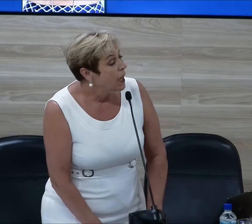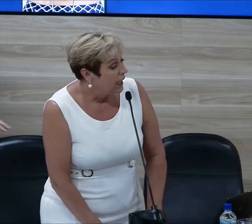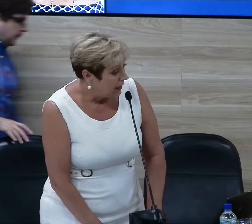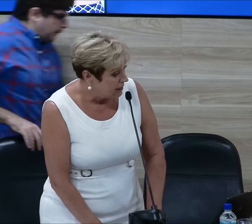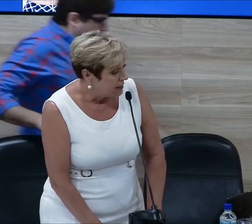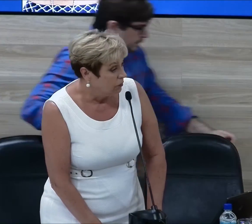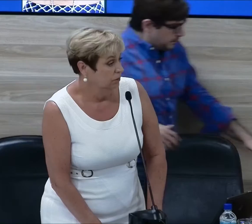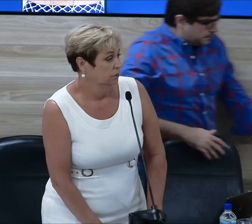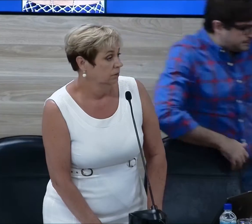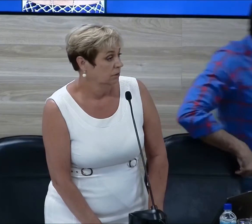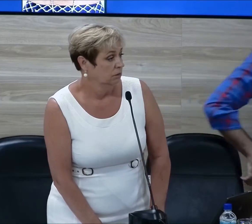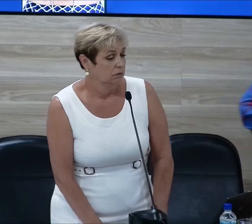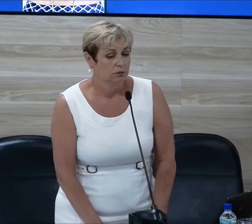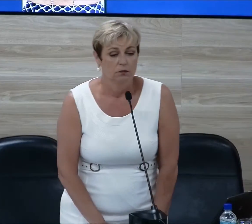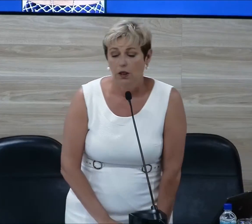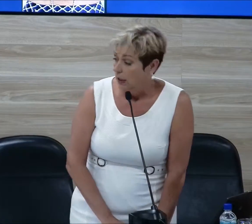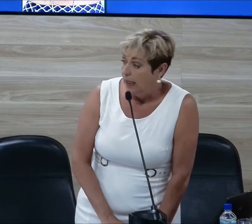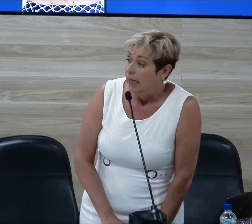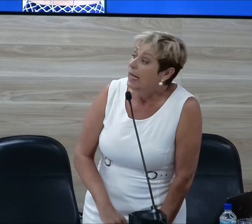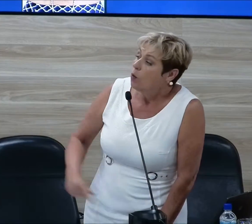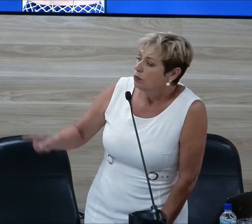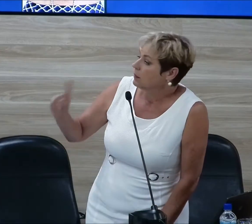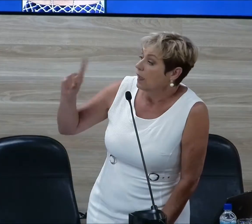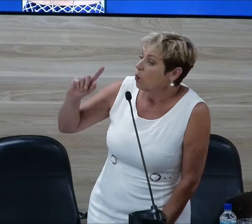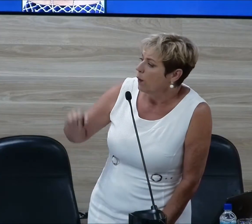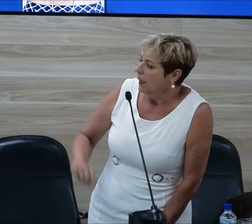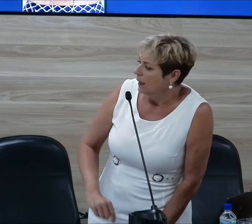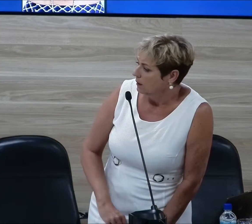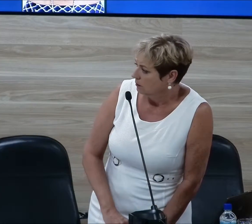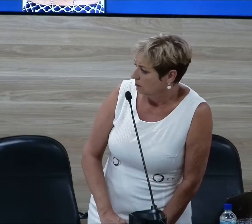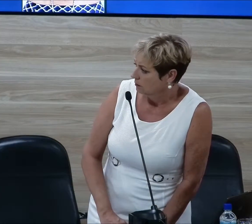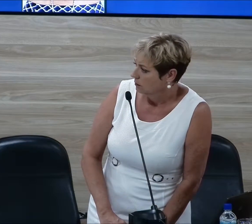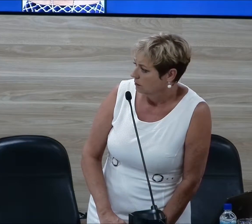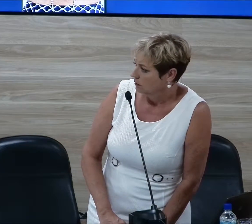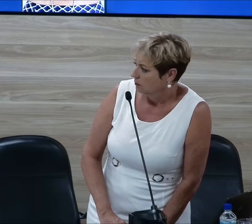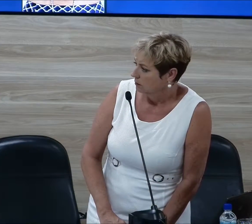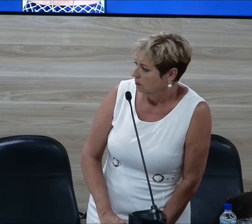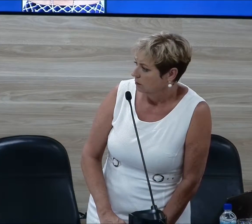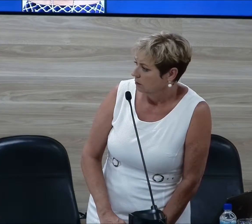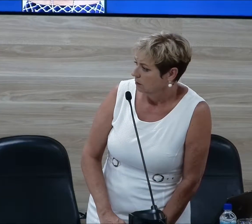Findado a eleição, não tranquila,